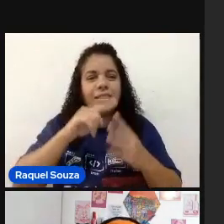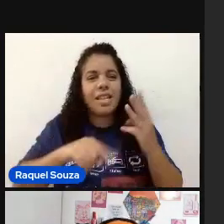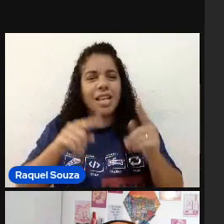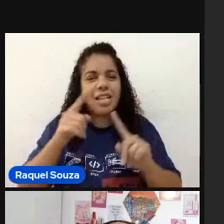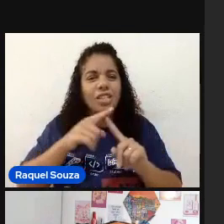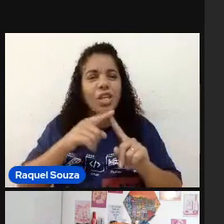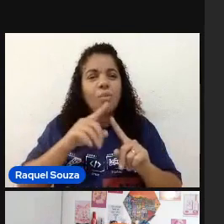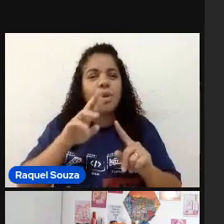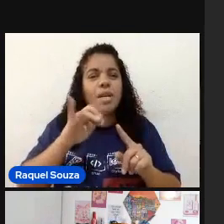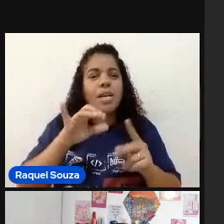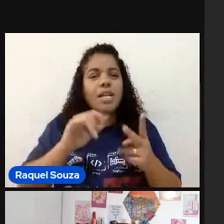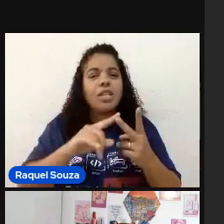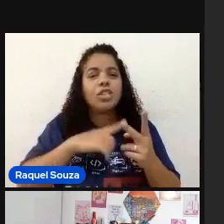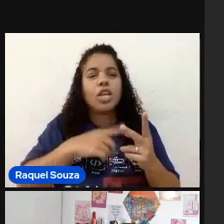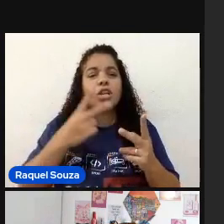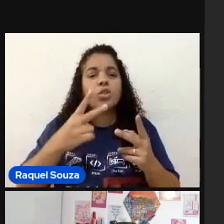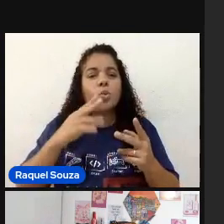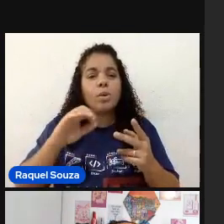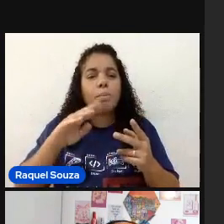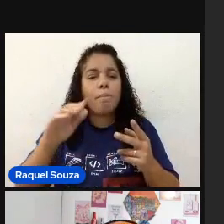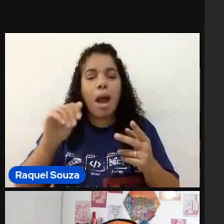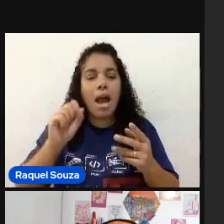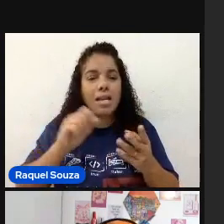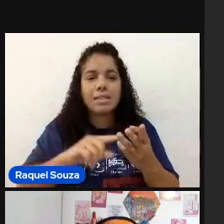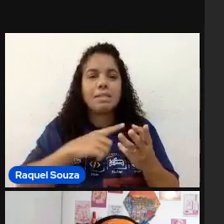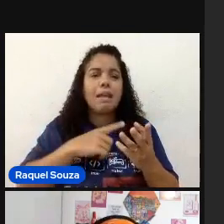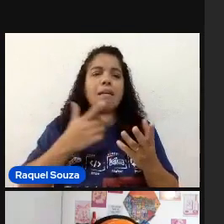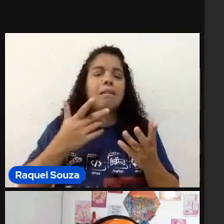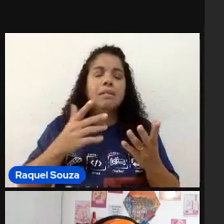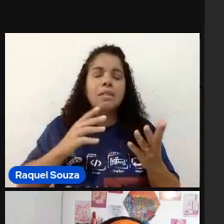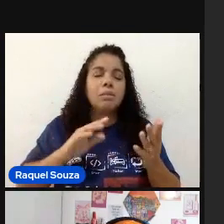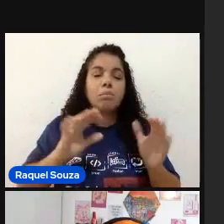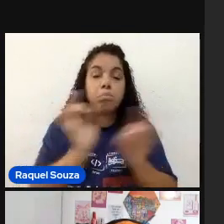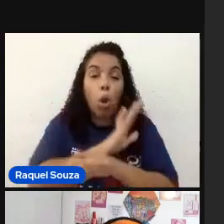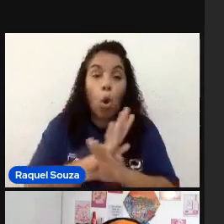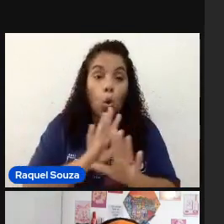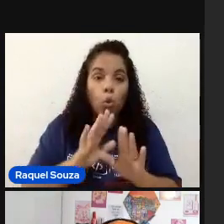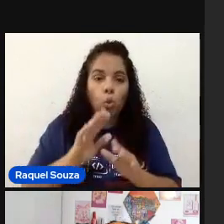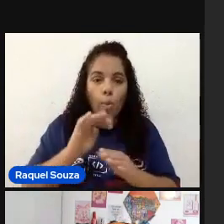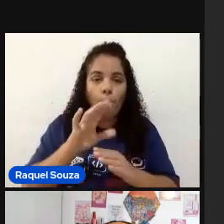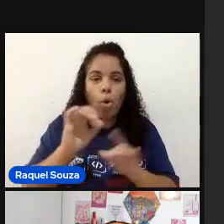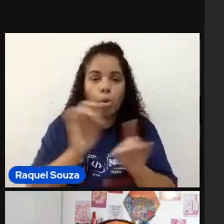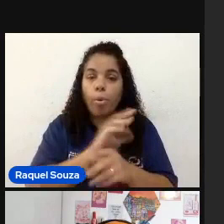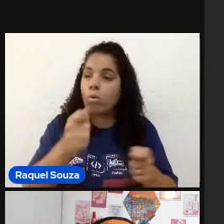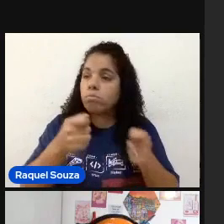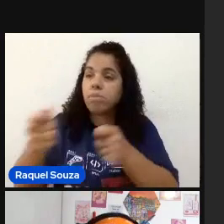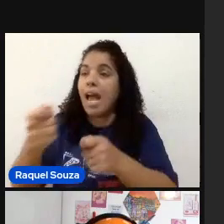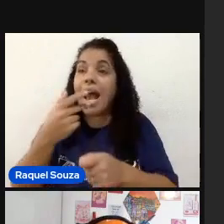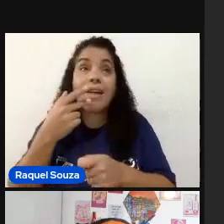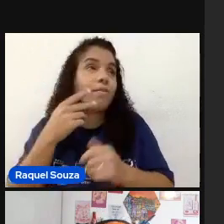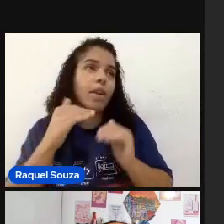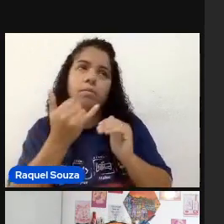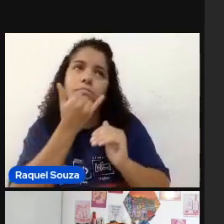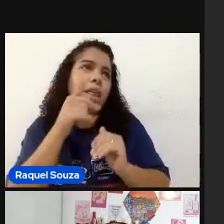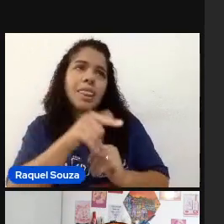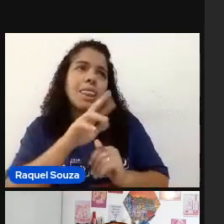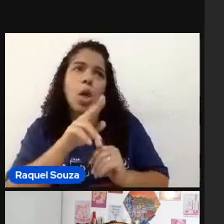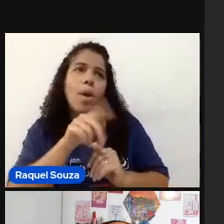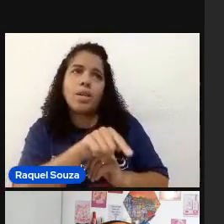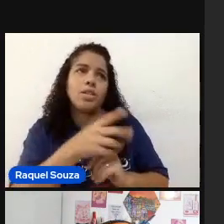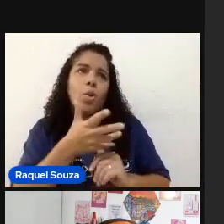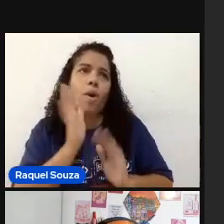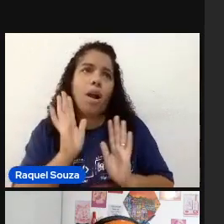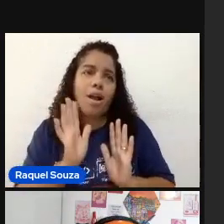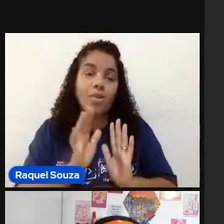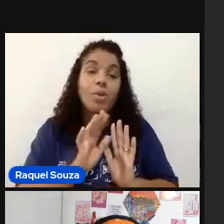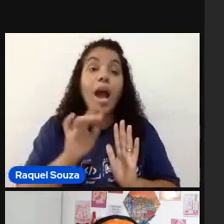de massa, uma estrutura pronta, e aí, de repente, ele diz que não é aquilo que ele queria. O que eu posso fazer é